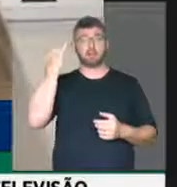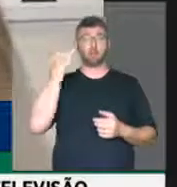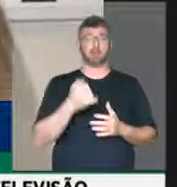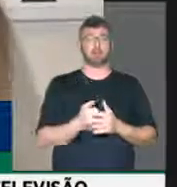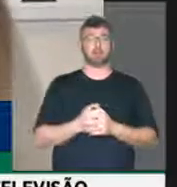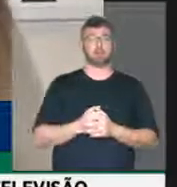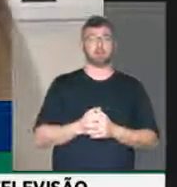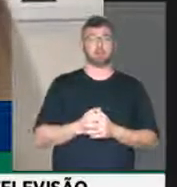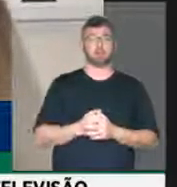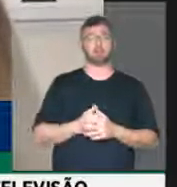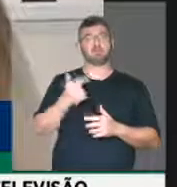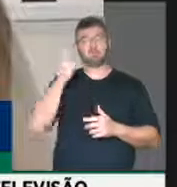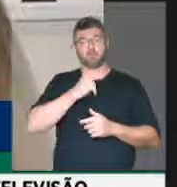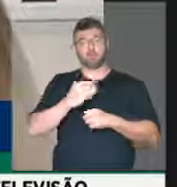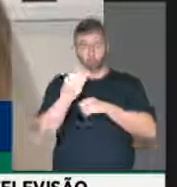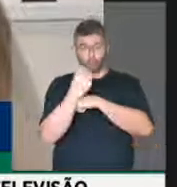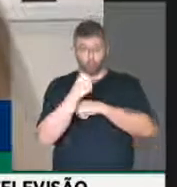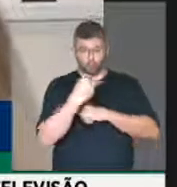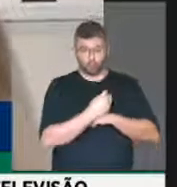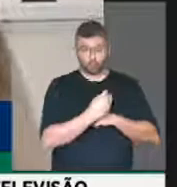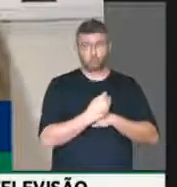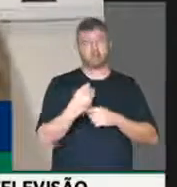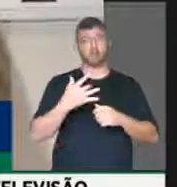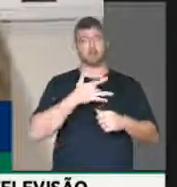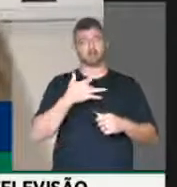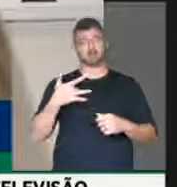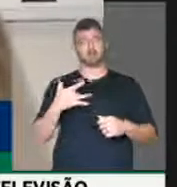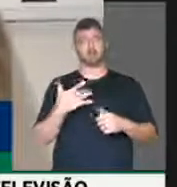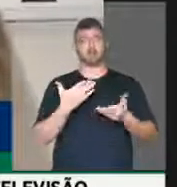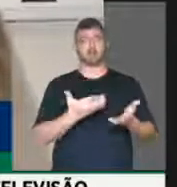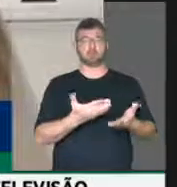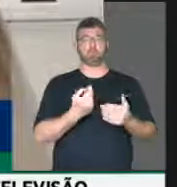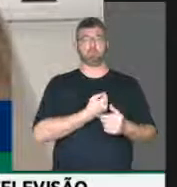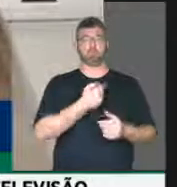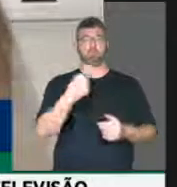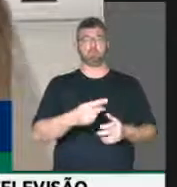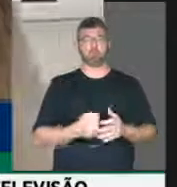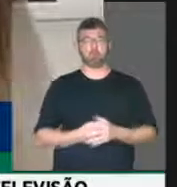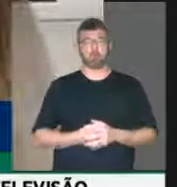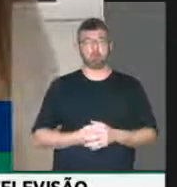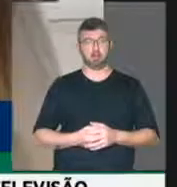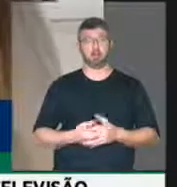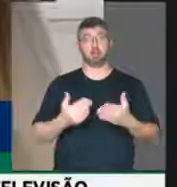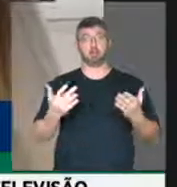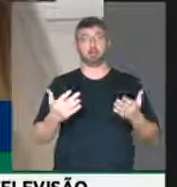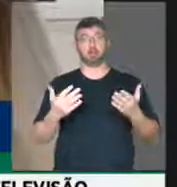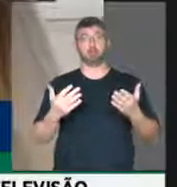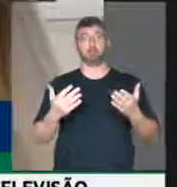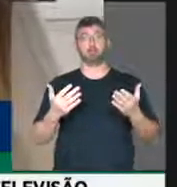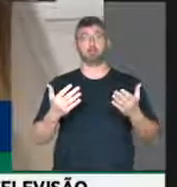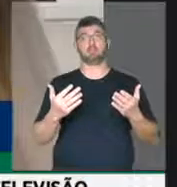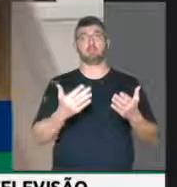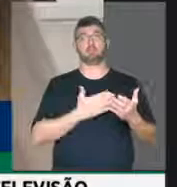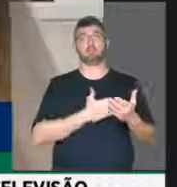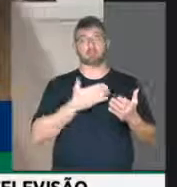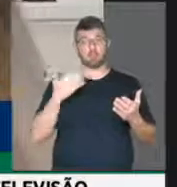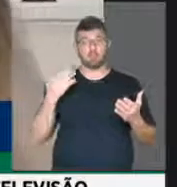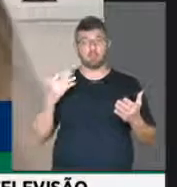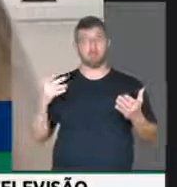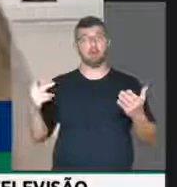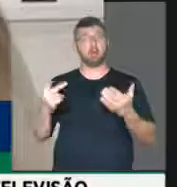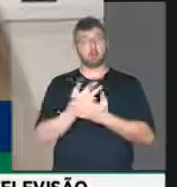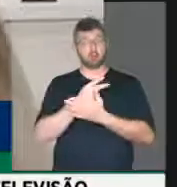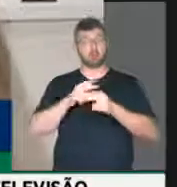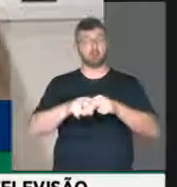para preservar a vida dessas pessoas. Então, a morte está vindo